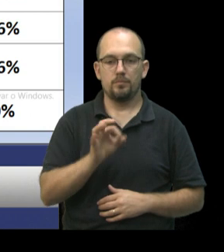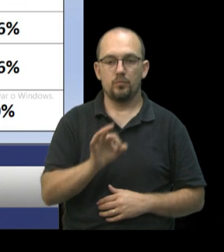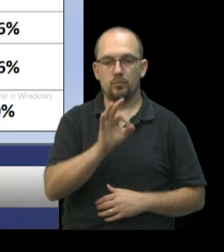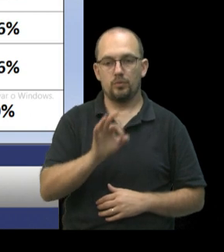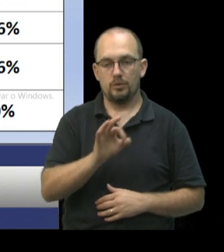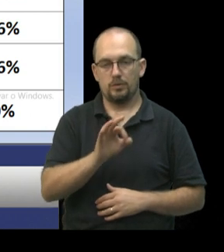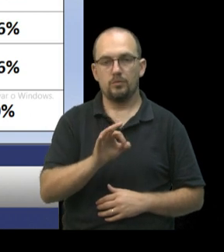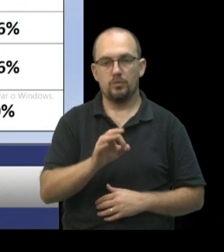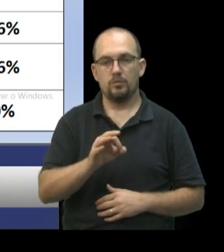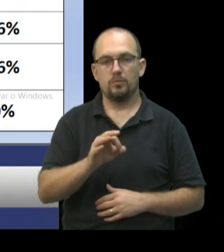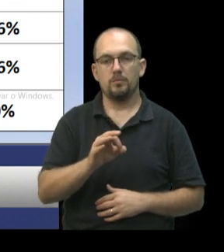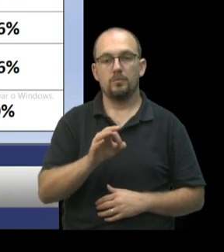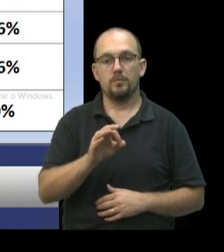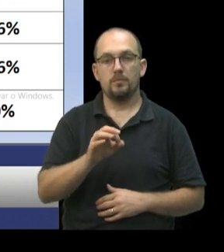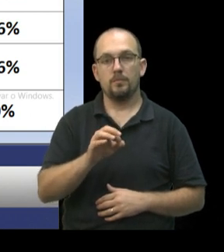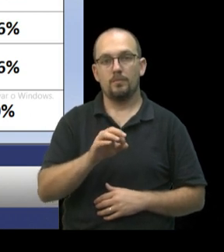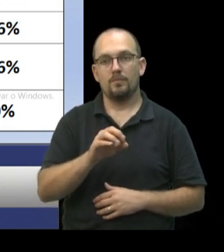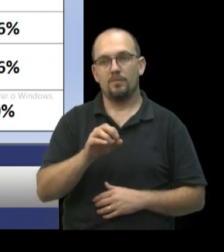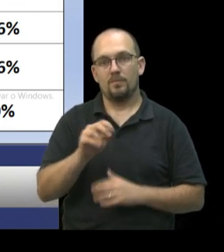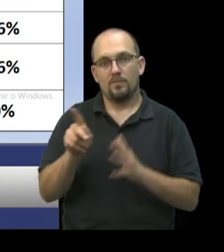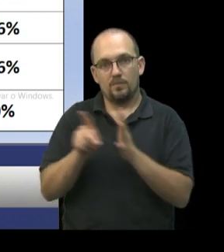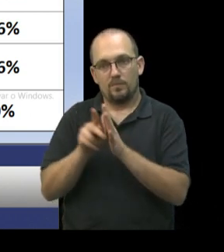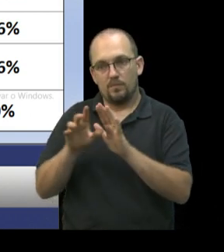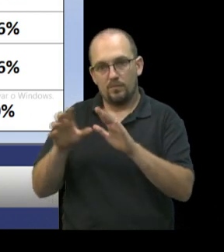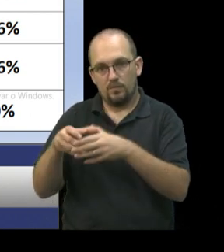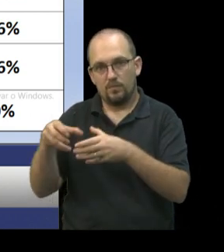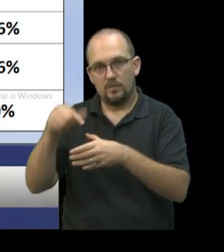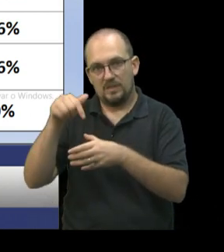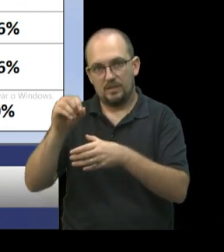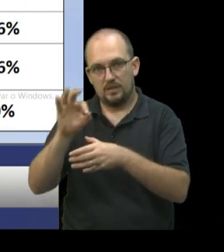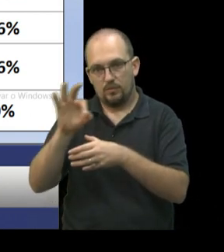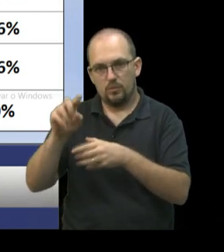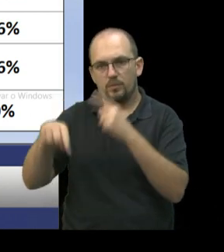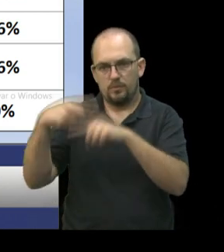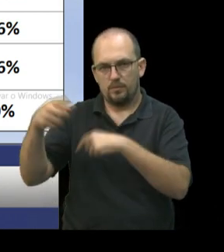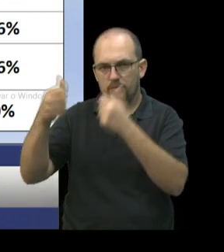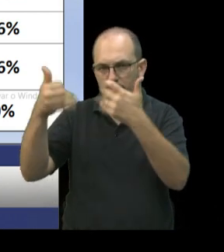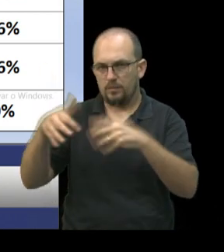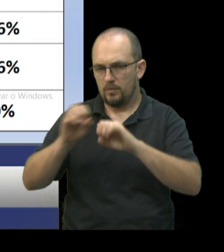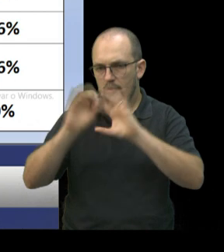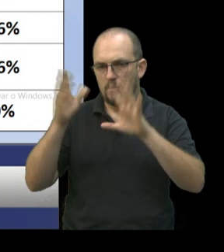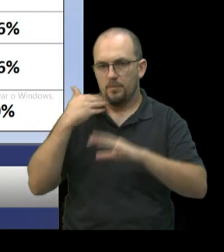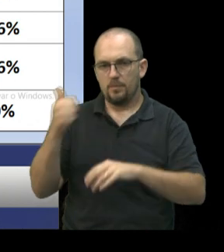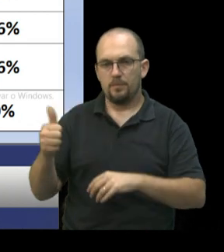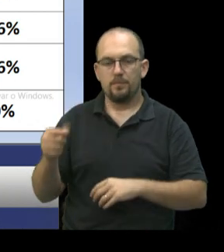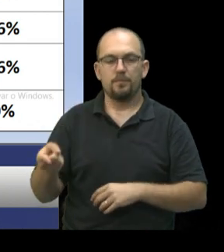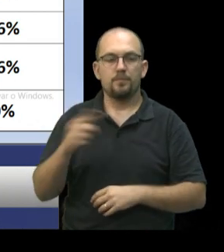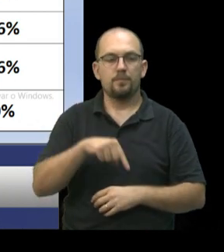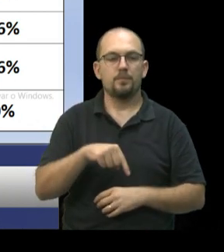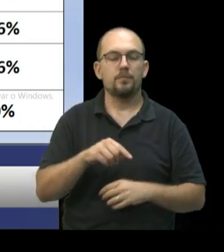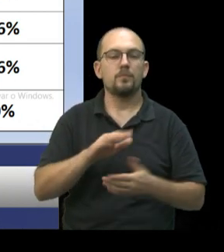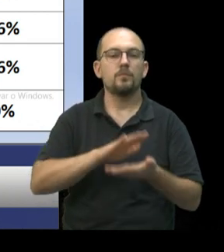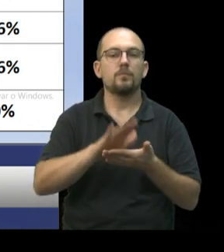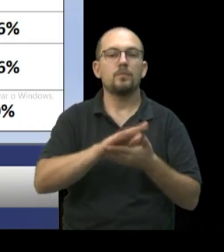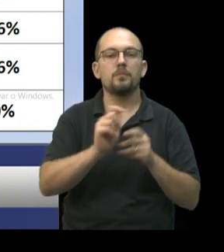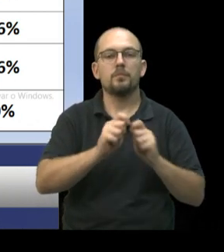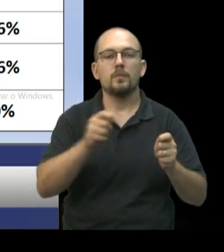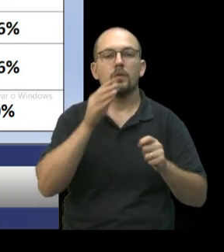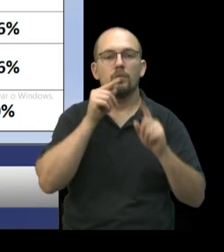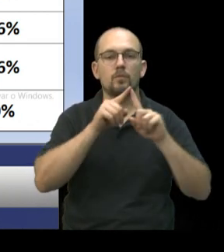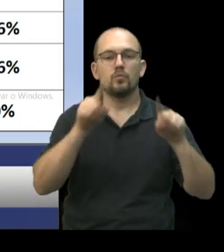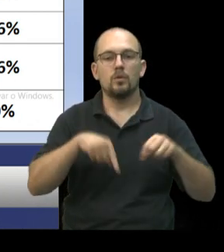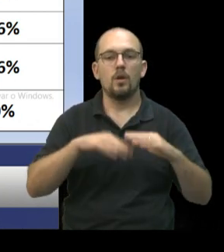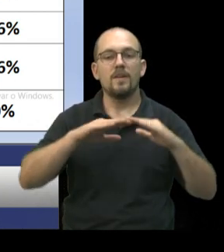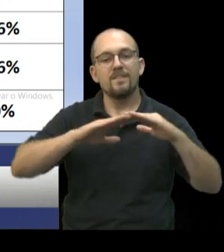87,46%. Dos 70%, nós vamos falar um pouquinho depois disso também, despesa com pessoal